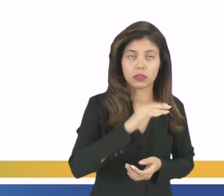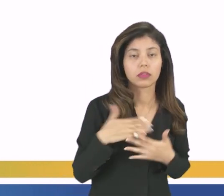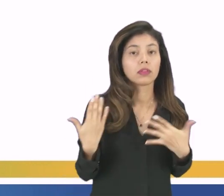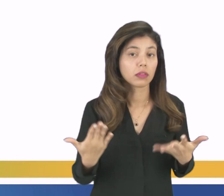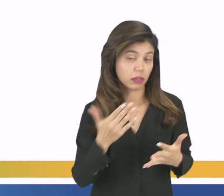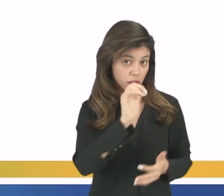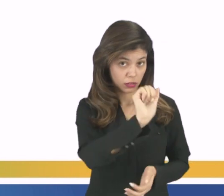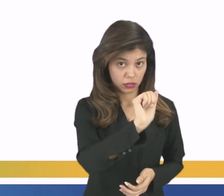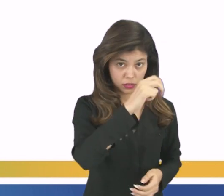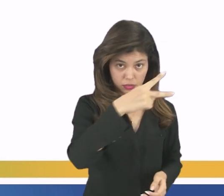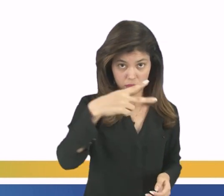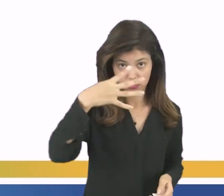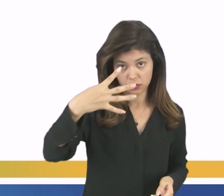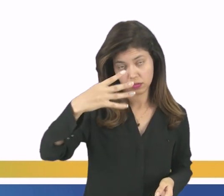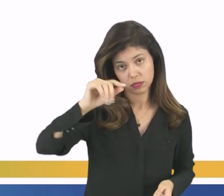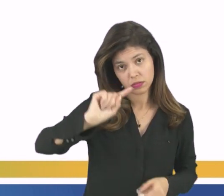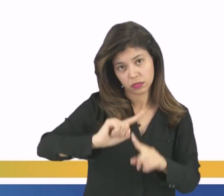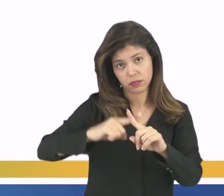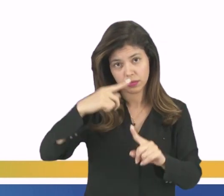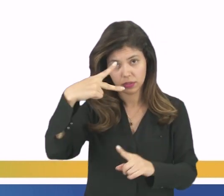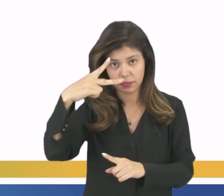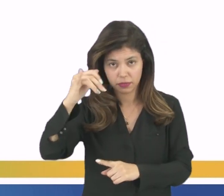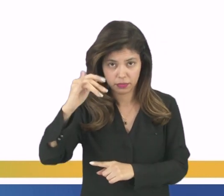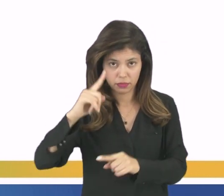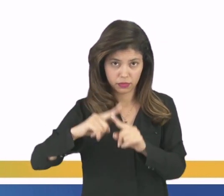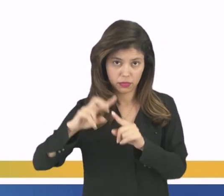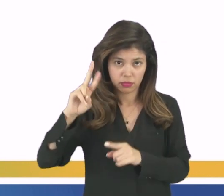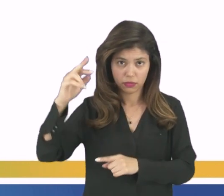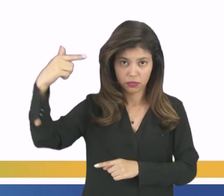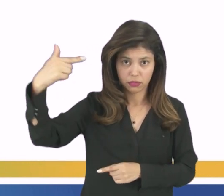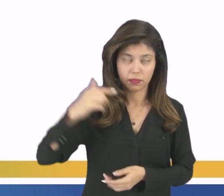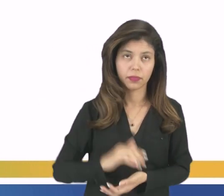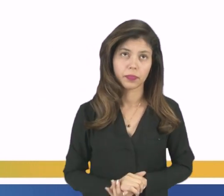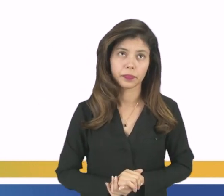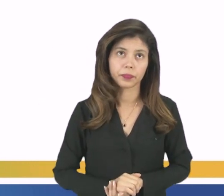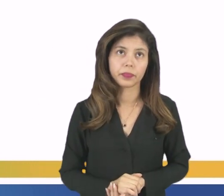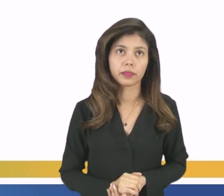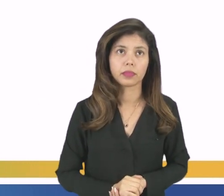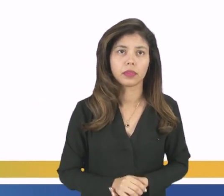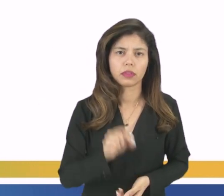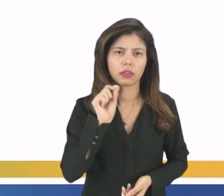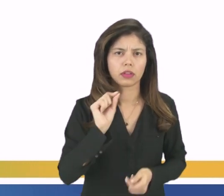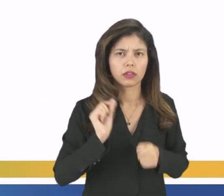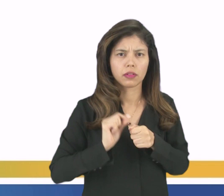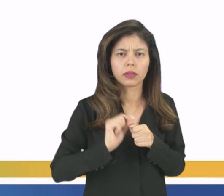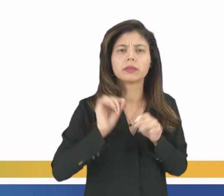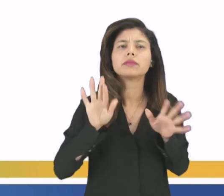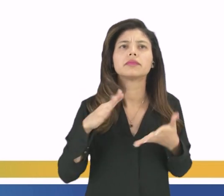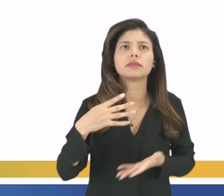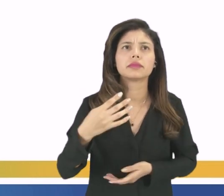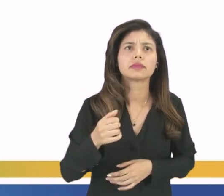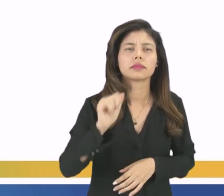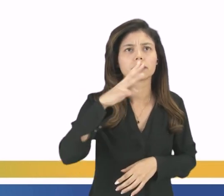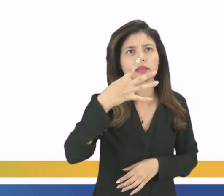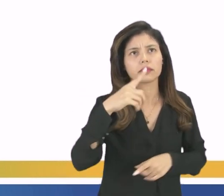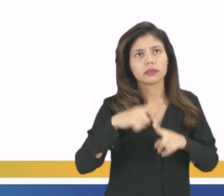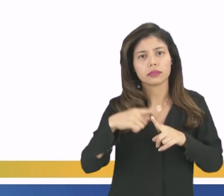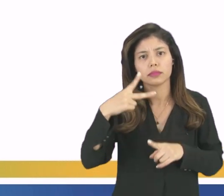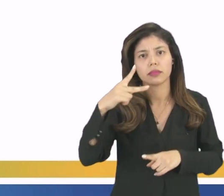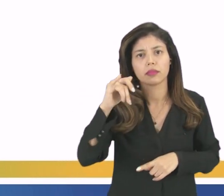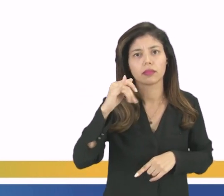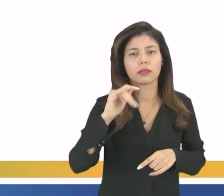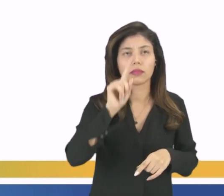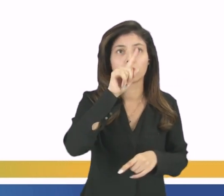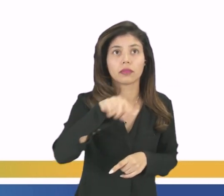é a expressão? A área da esfera, 4πr ao quadrado. Então, o que a gente faz aqui? Ó? A área da esfera é 4